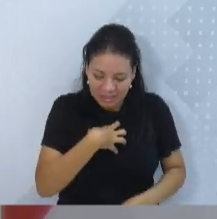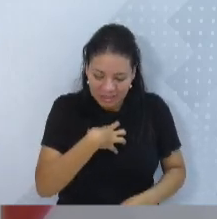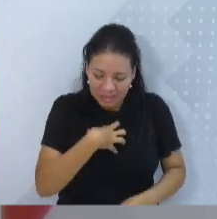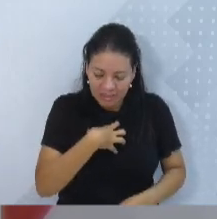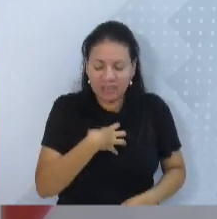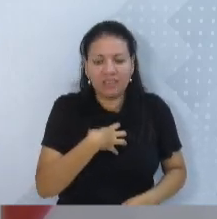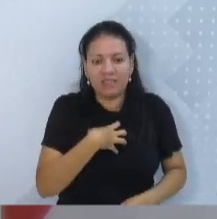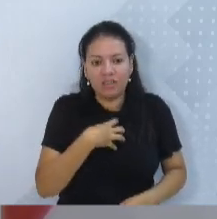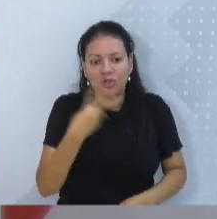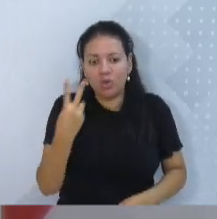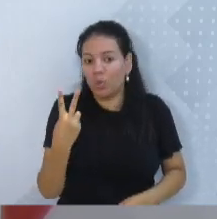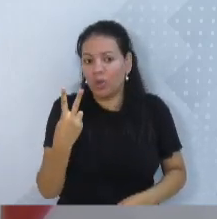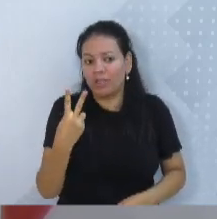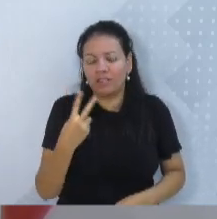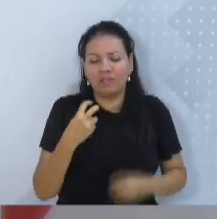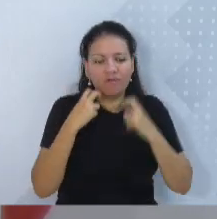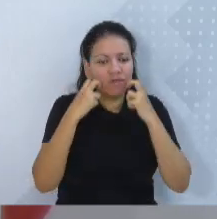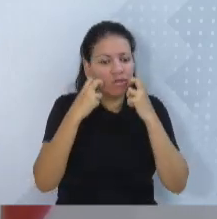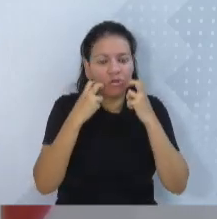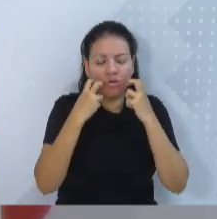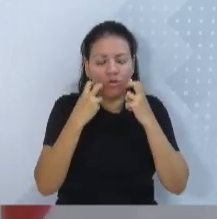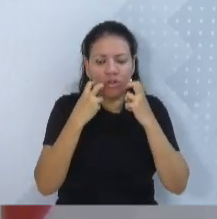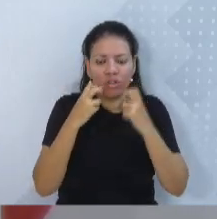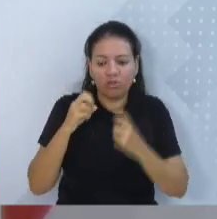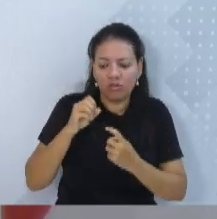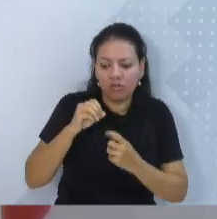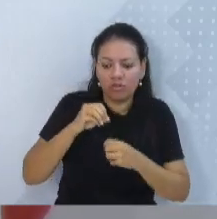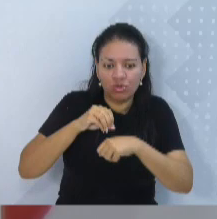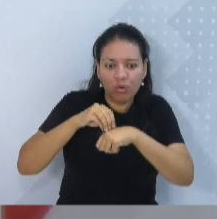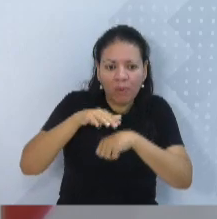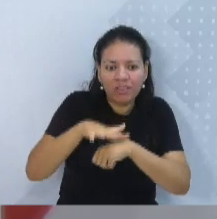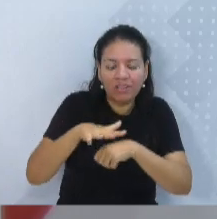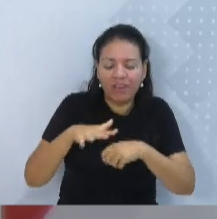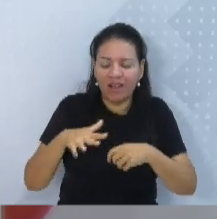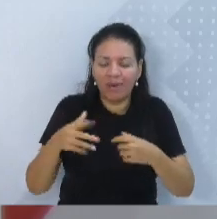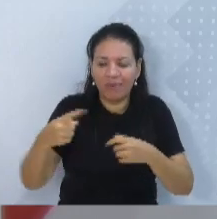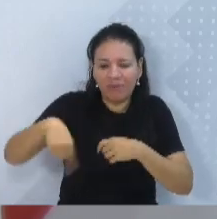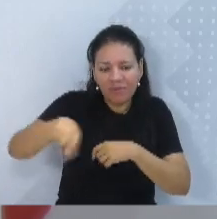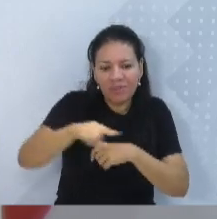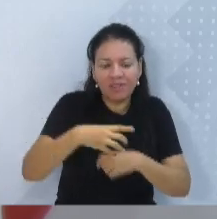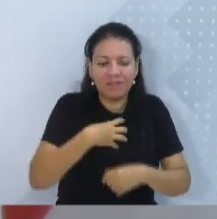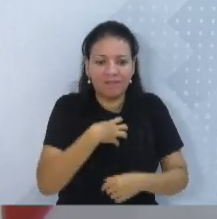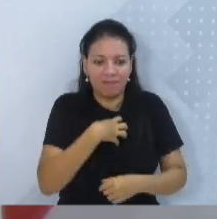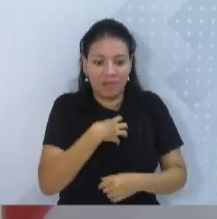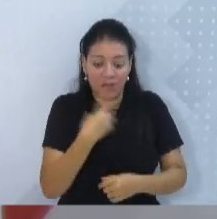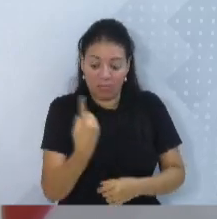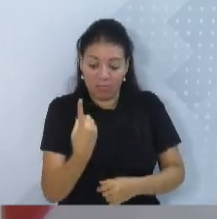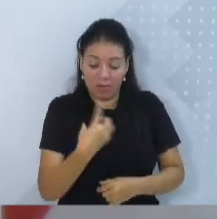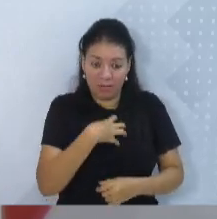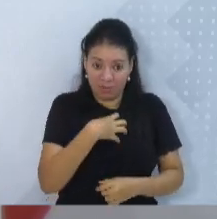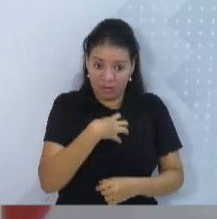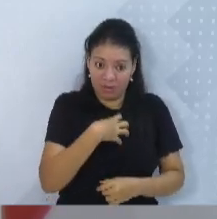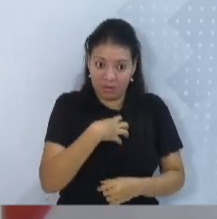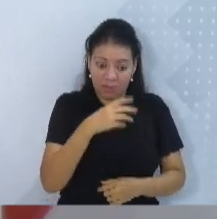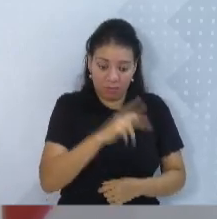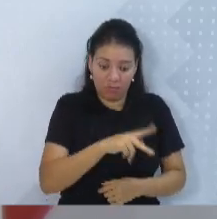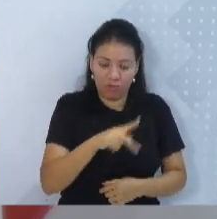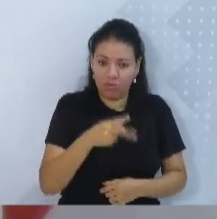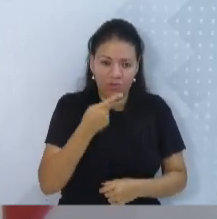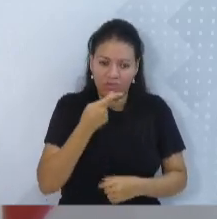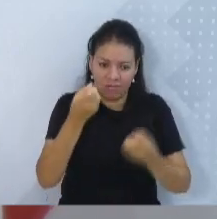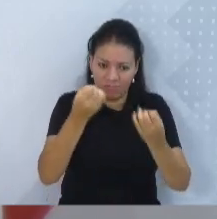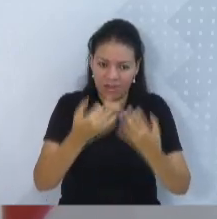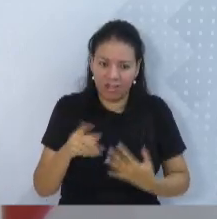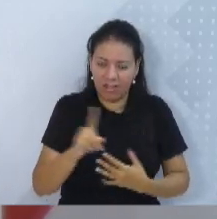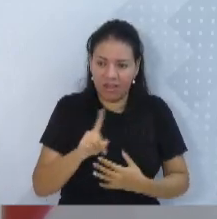e não tenho vergonha de compartilhar esse sentimento com vocês o primeiro sentimento professor e eu nem te falei